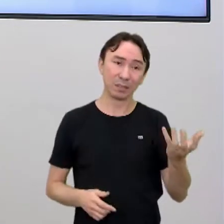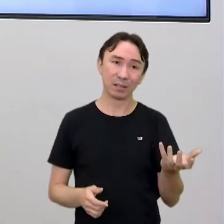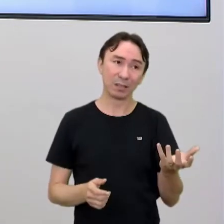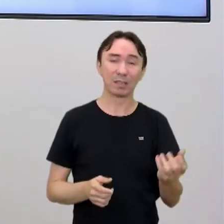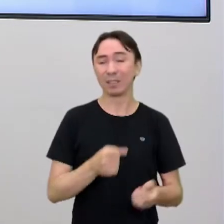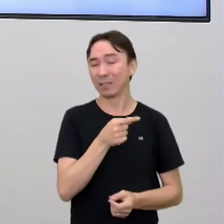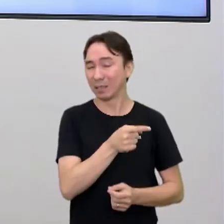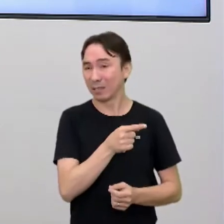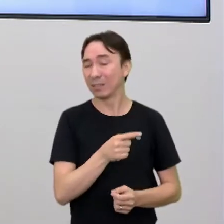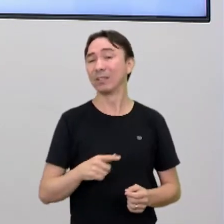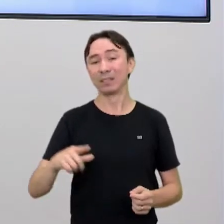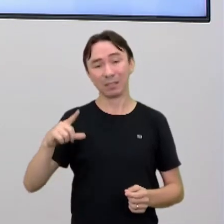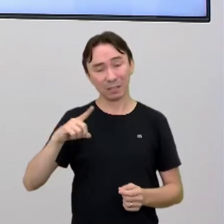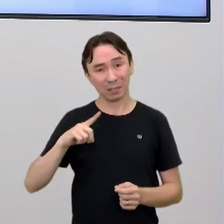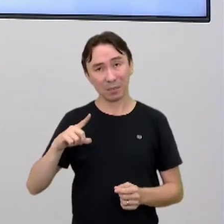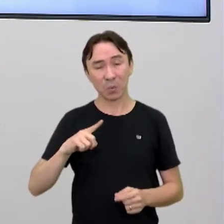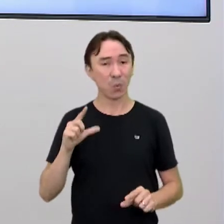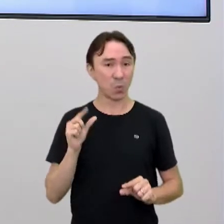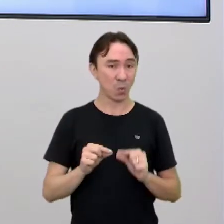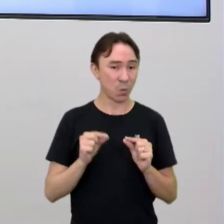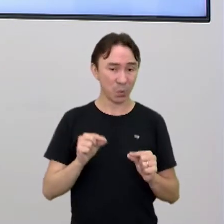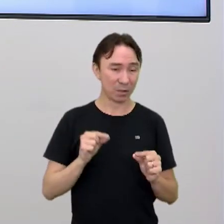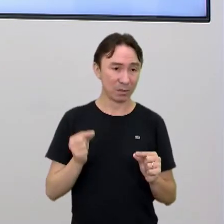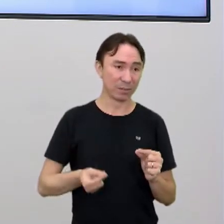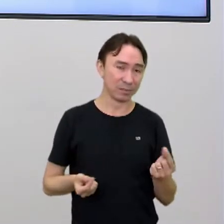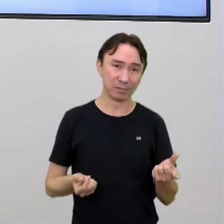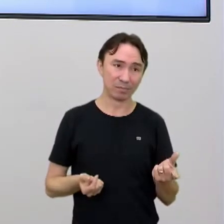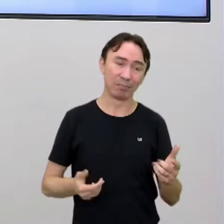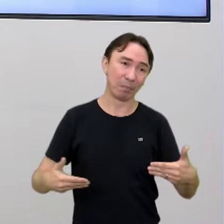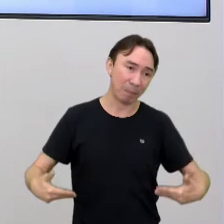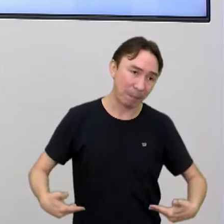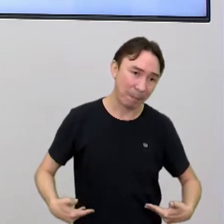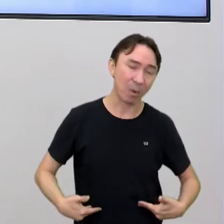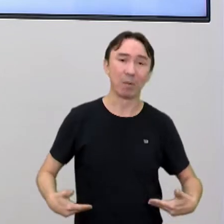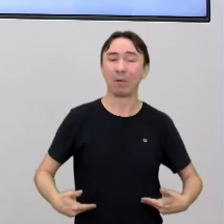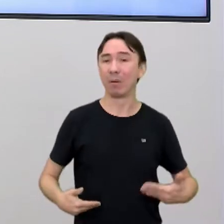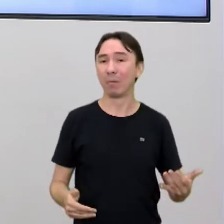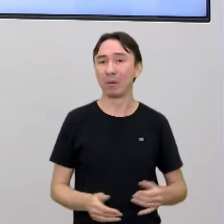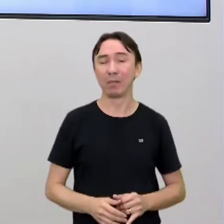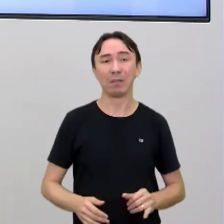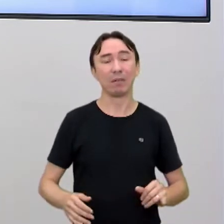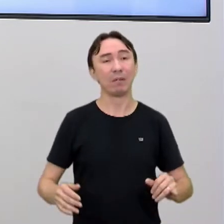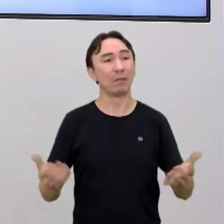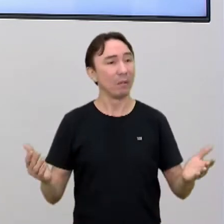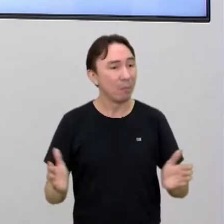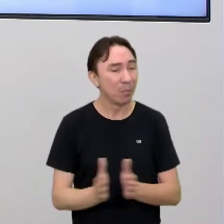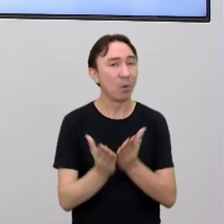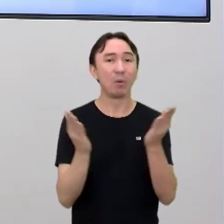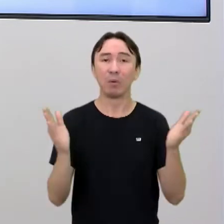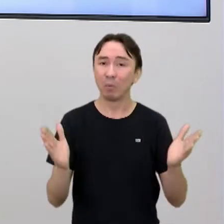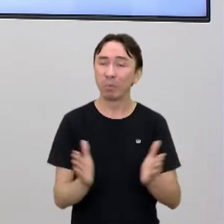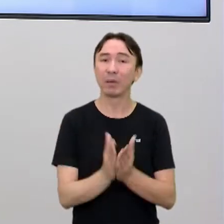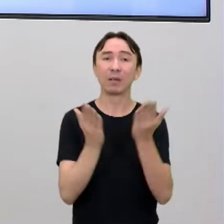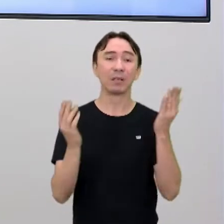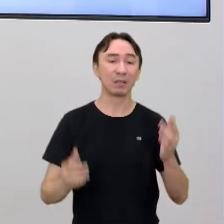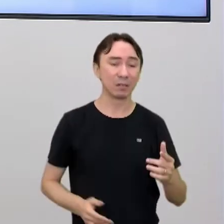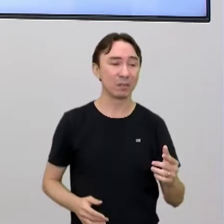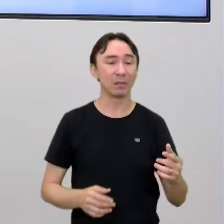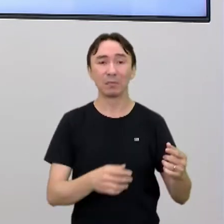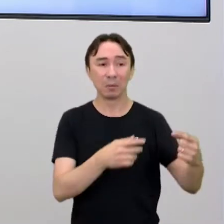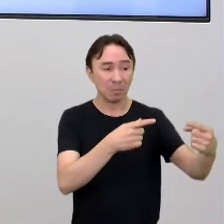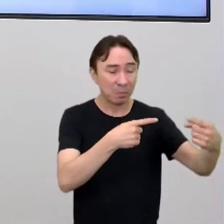dilemas relacionáveis principalmente à pobreza, à guerra civil e a tragédias de